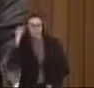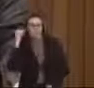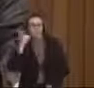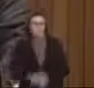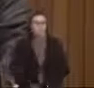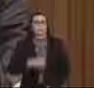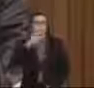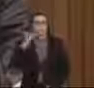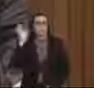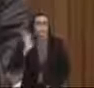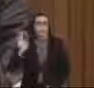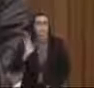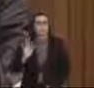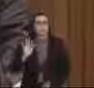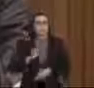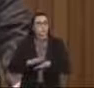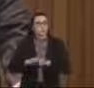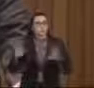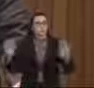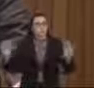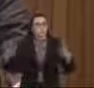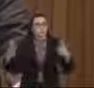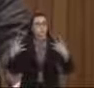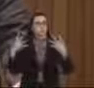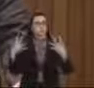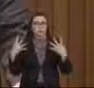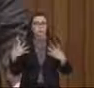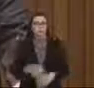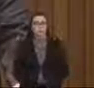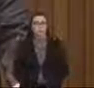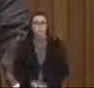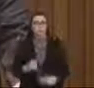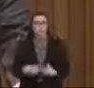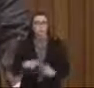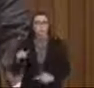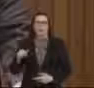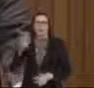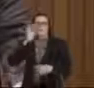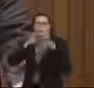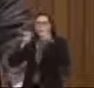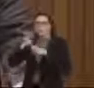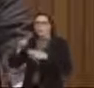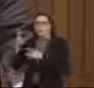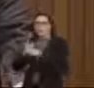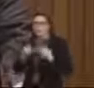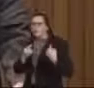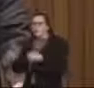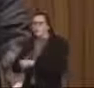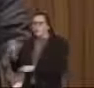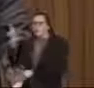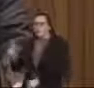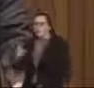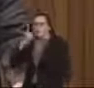deputados federais, atentem a classe política, porque o que aconteceu com o deputado federal Josimar Maranhãozinho pode acontecer